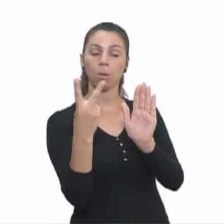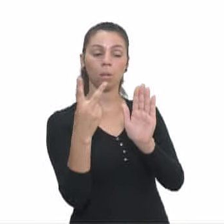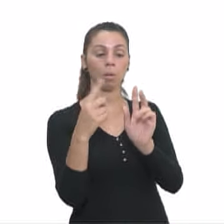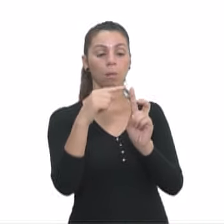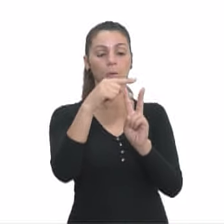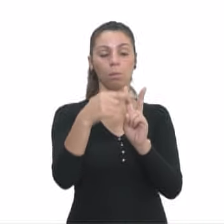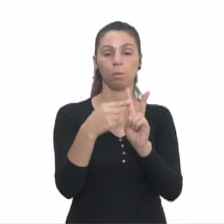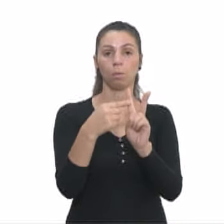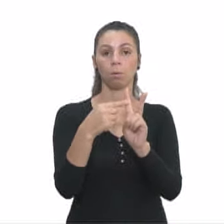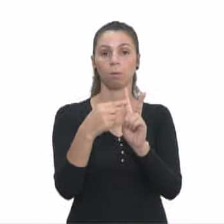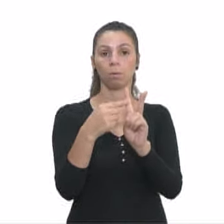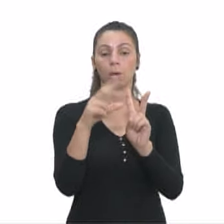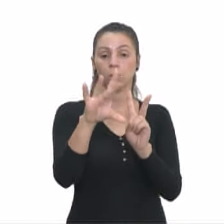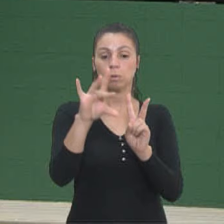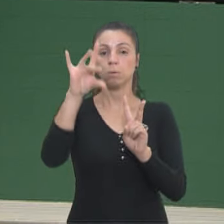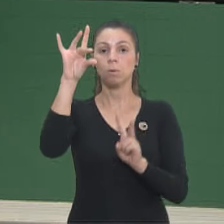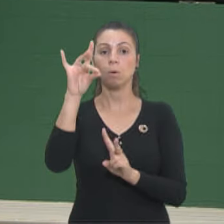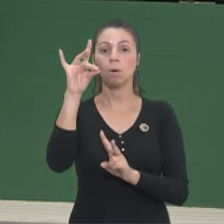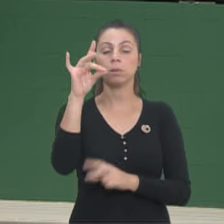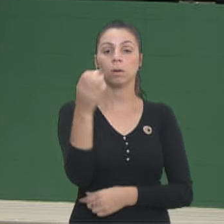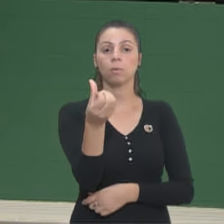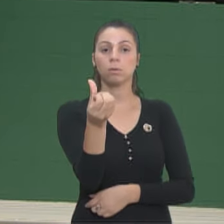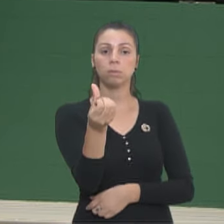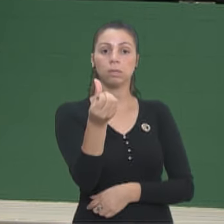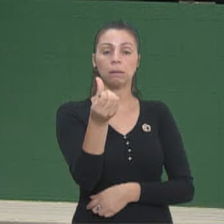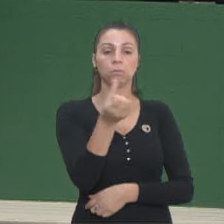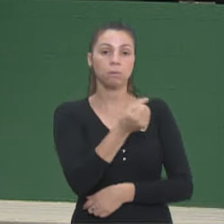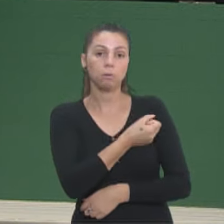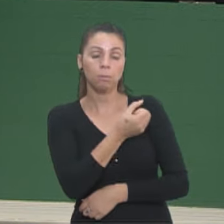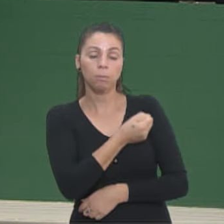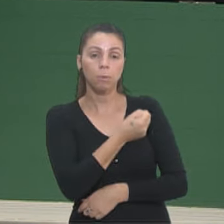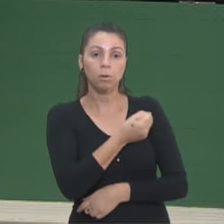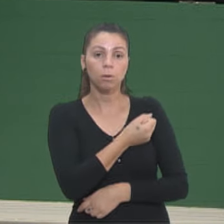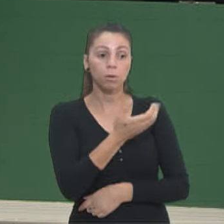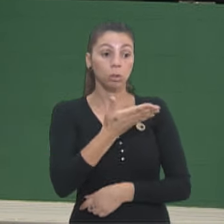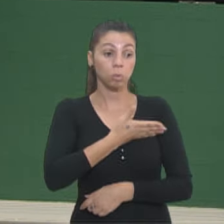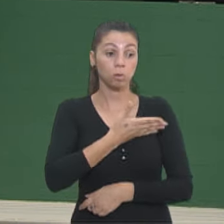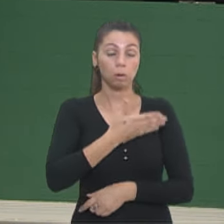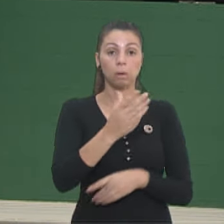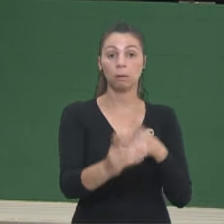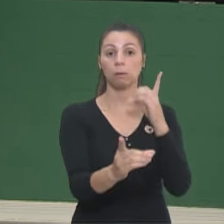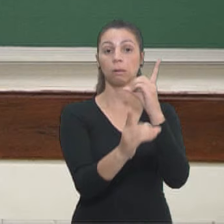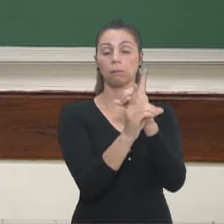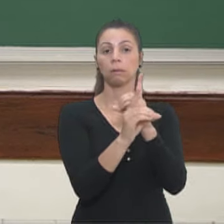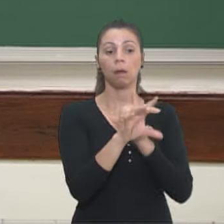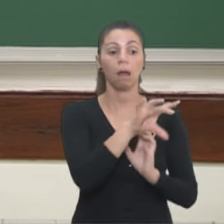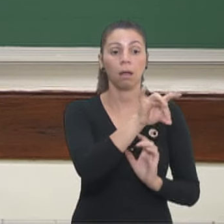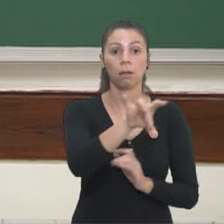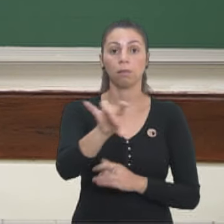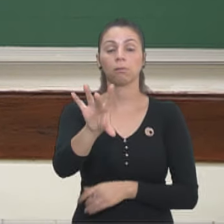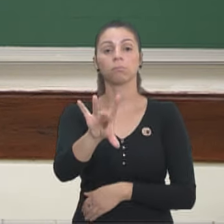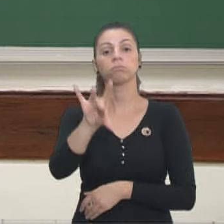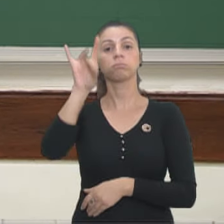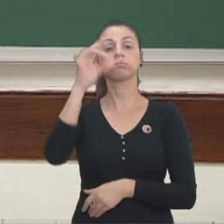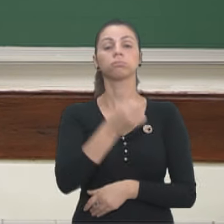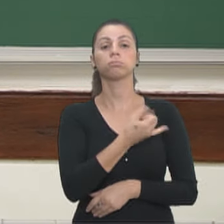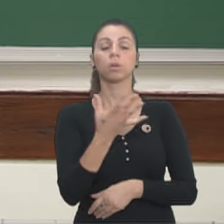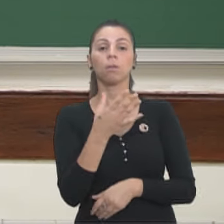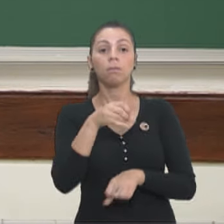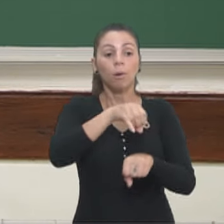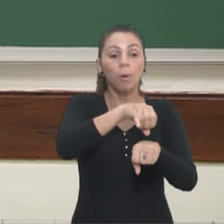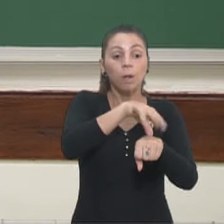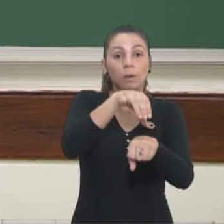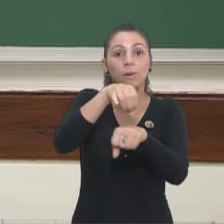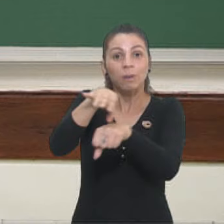Theo escolheu 6 números que os amigos deveriam descobrir. Cada número escolhido, ele deu uma dica.